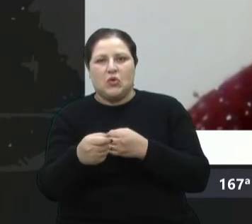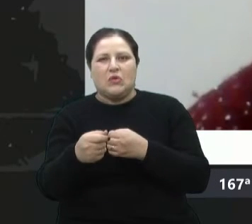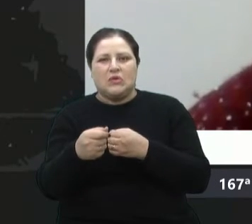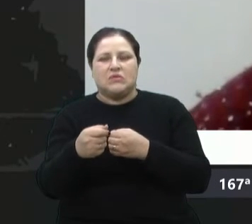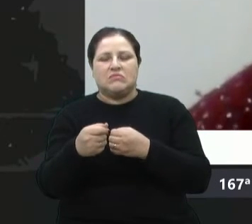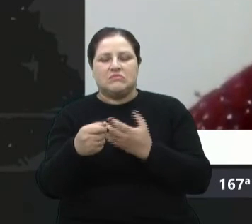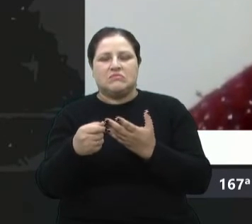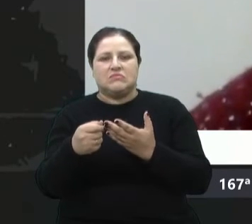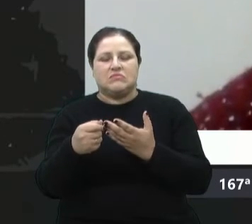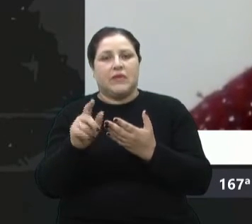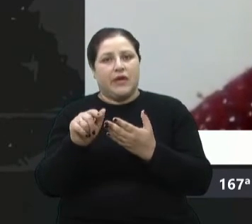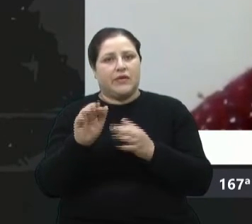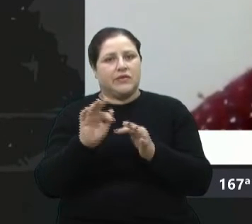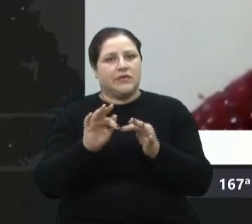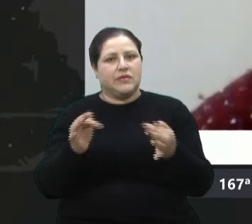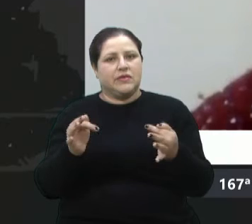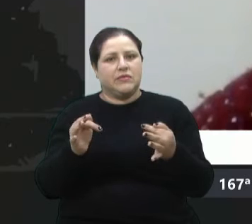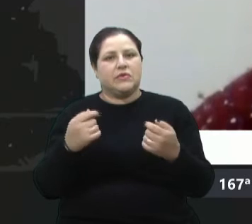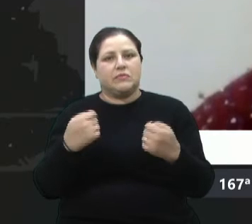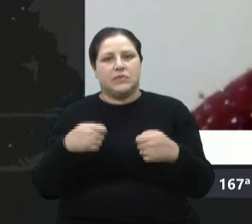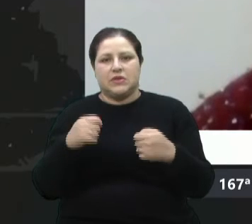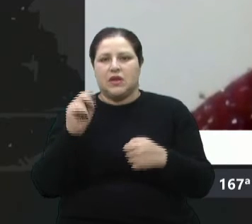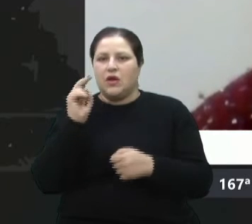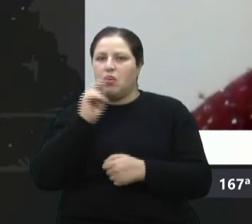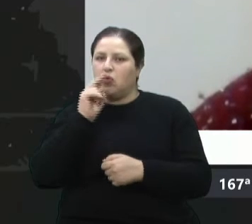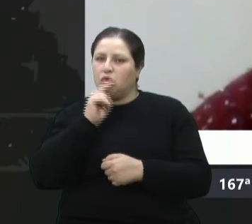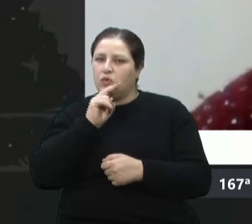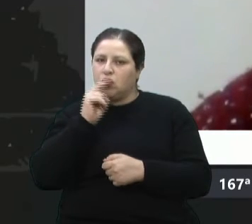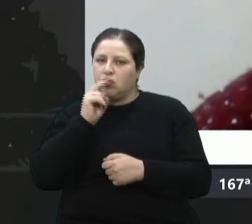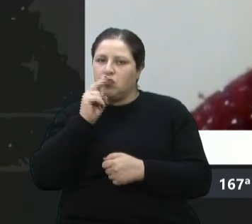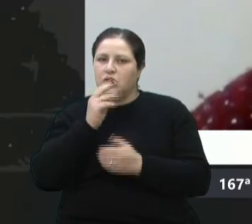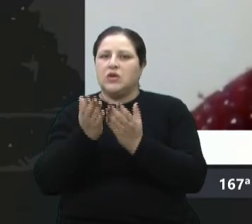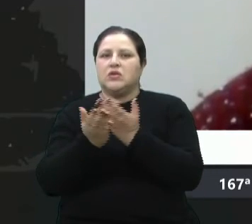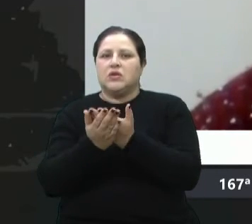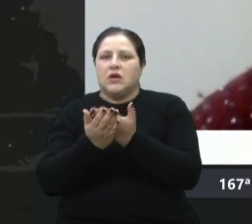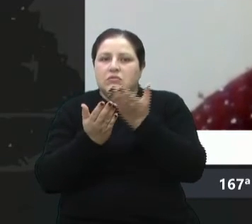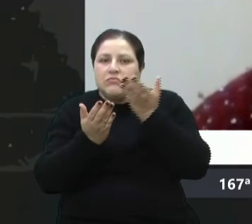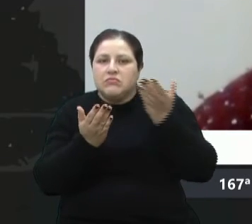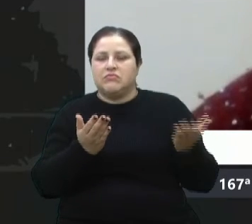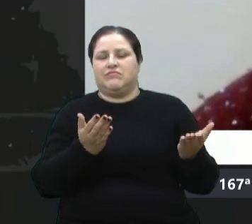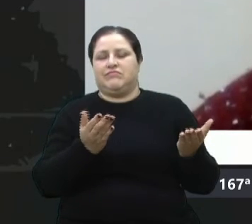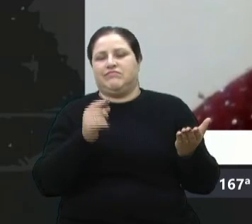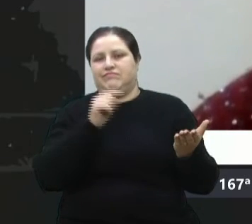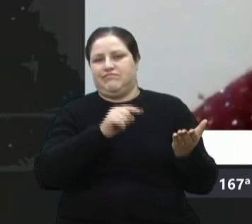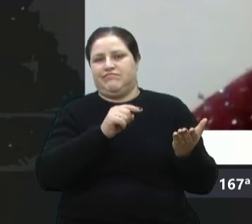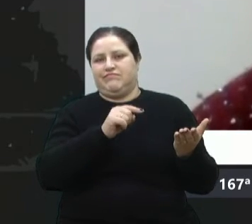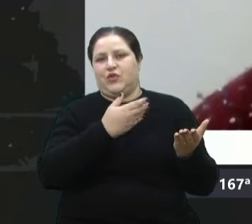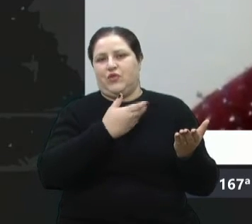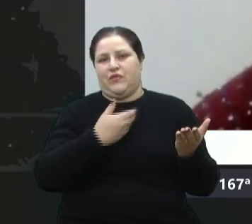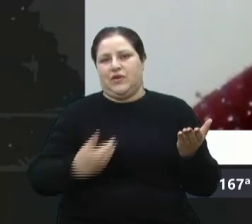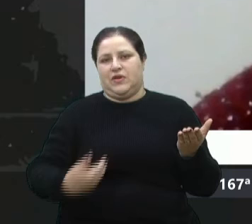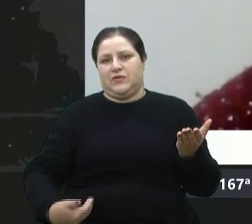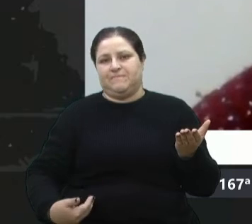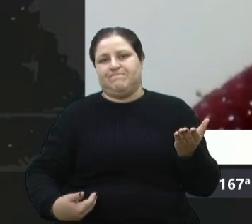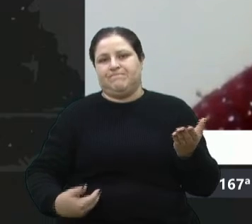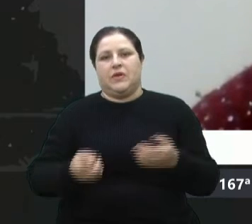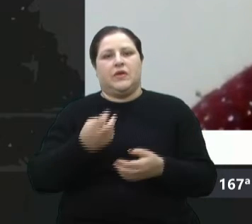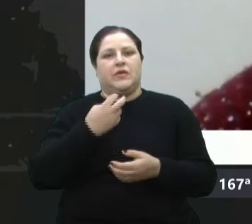simples, mas que precisam, com urgência, ser encaminhadas pelo poder público, porque não dá mais para